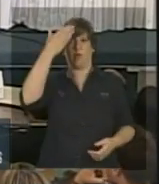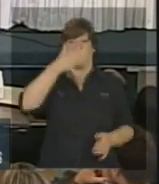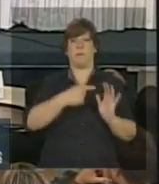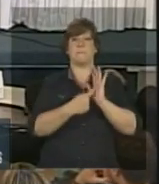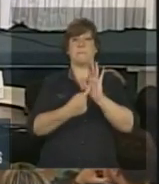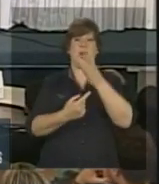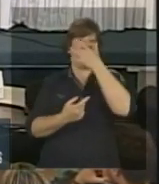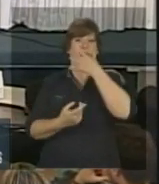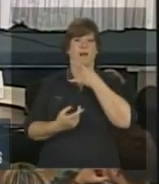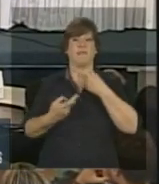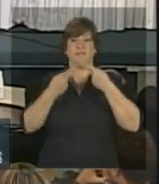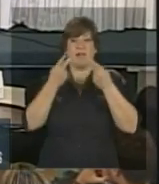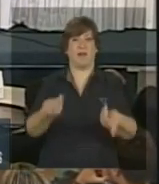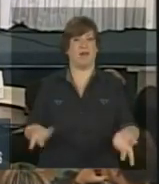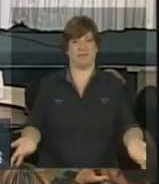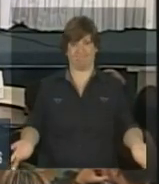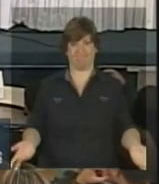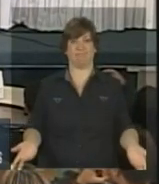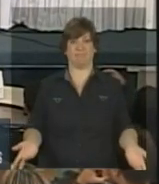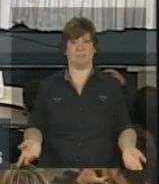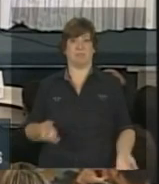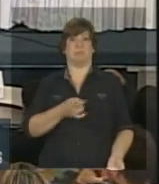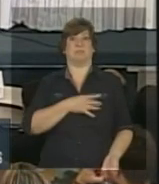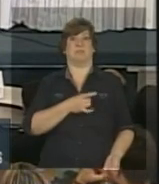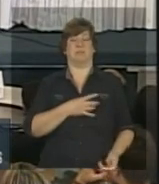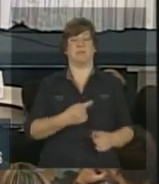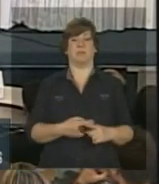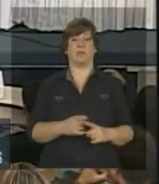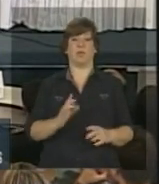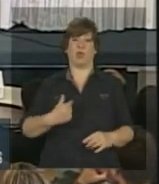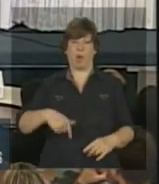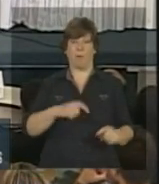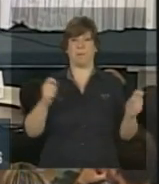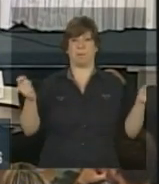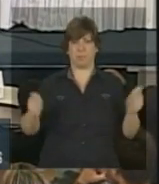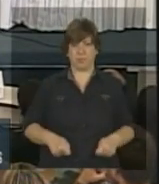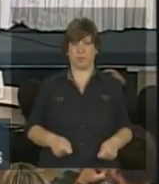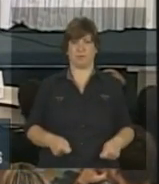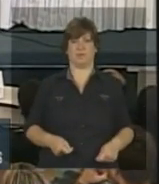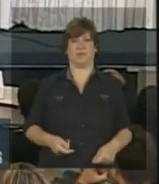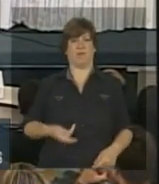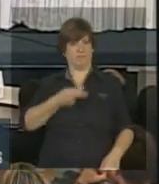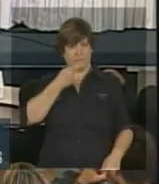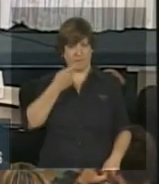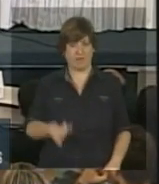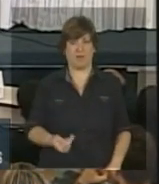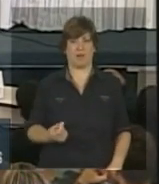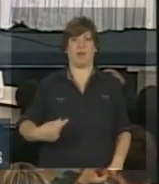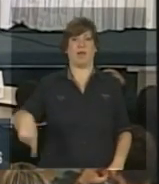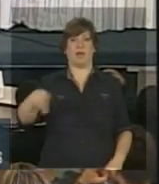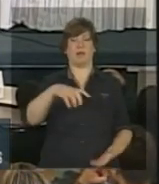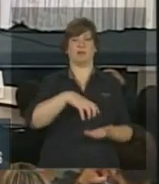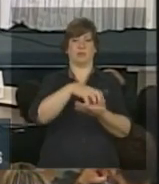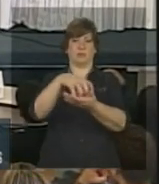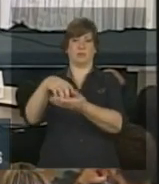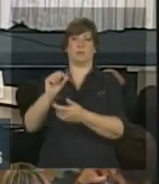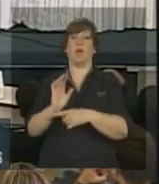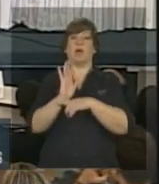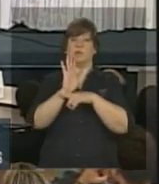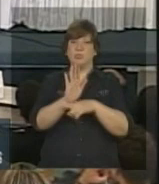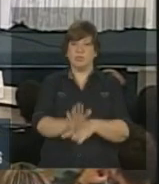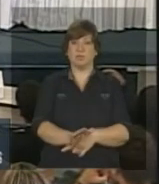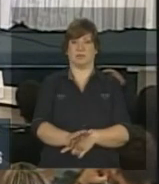dizer. Mas que possamos nós afirmar para aqueles segmentos que simplificam essa